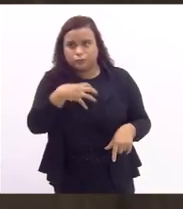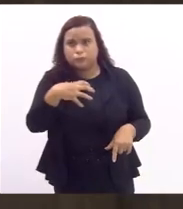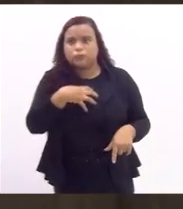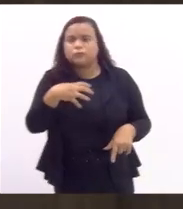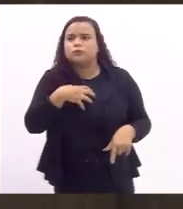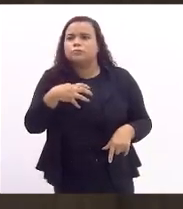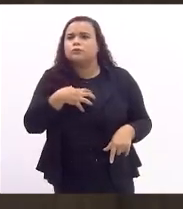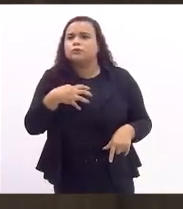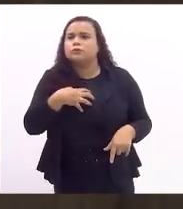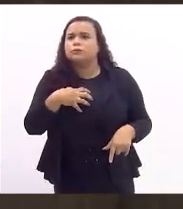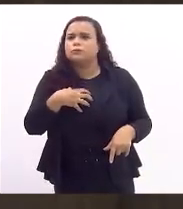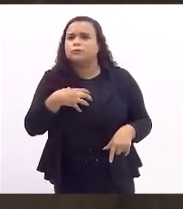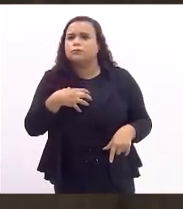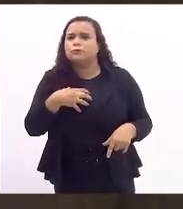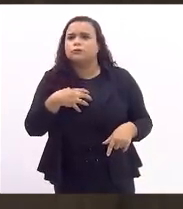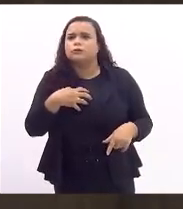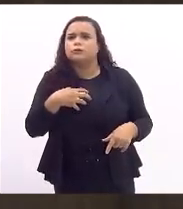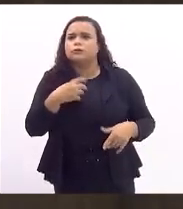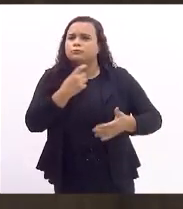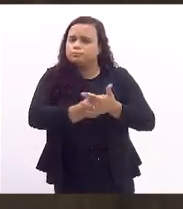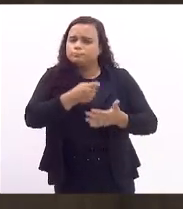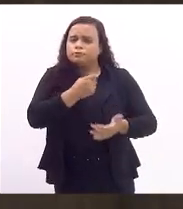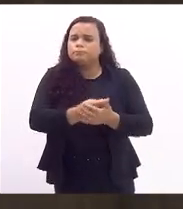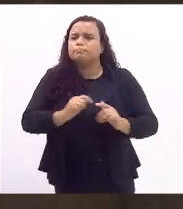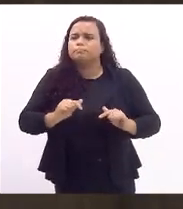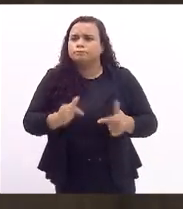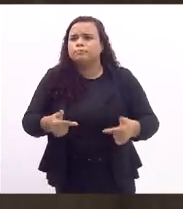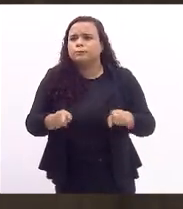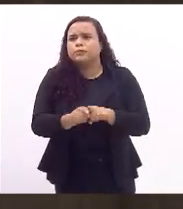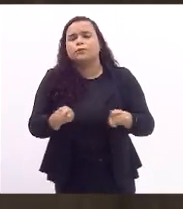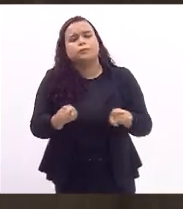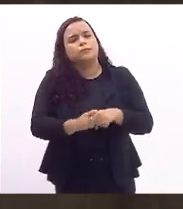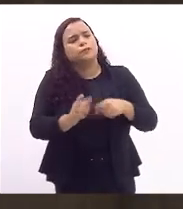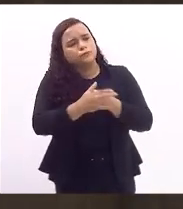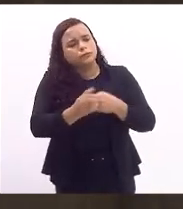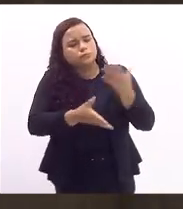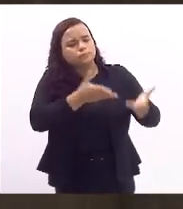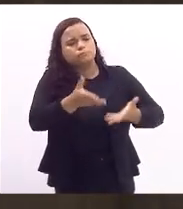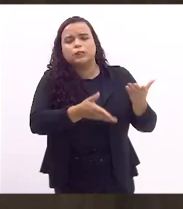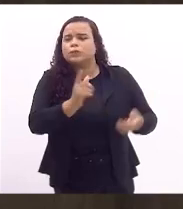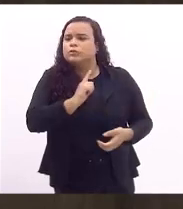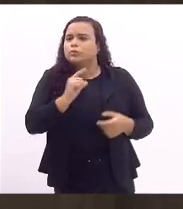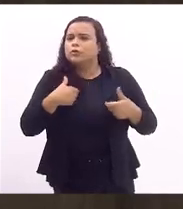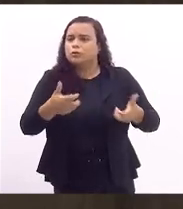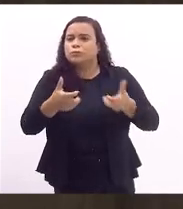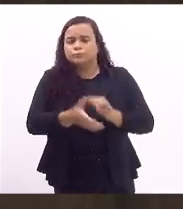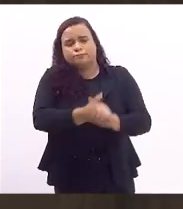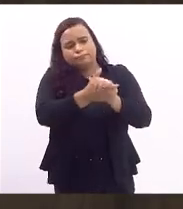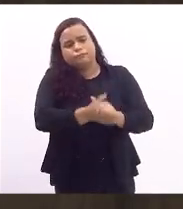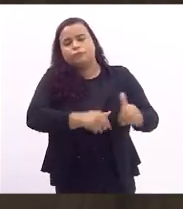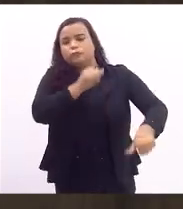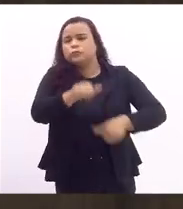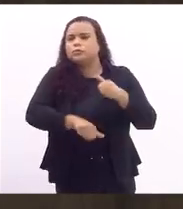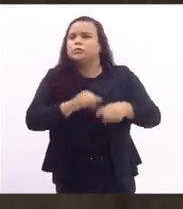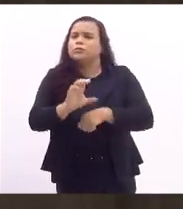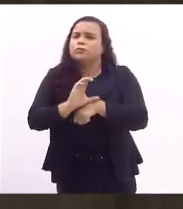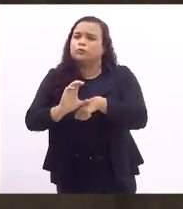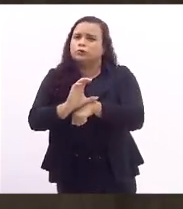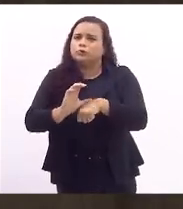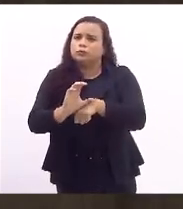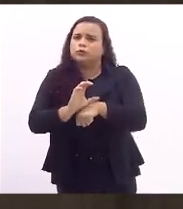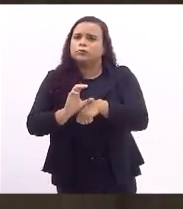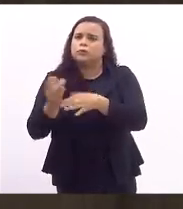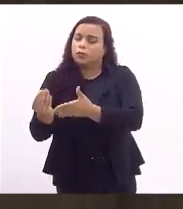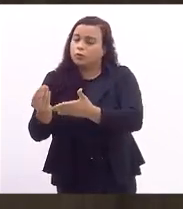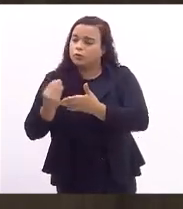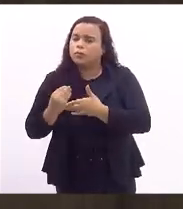extremamente combativa e zelosa eu quero saudar essa mudança constitucional que